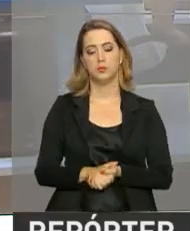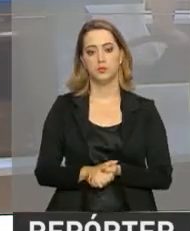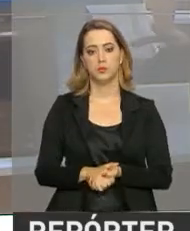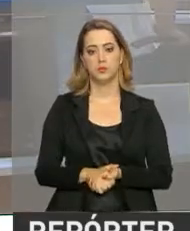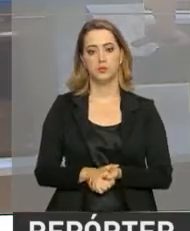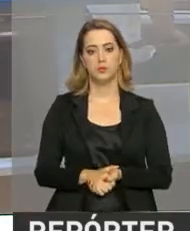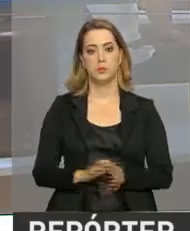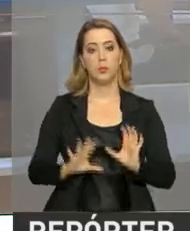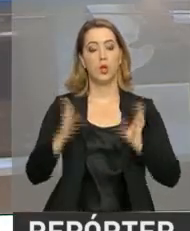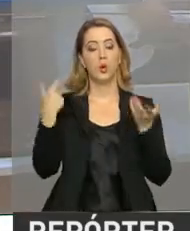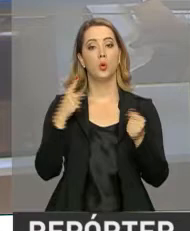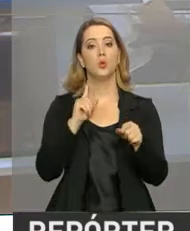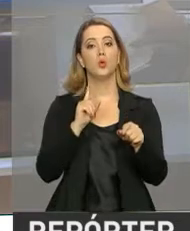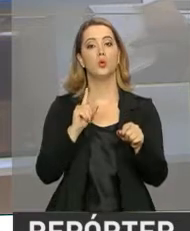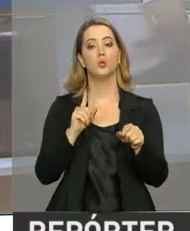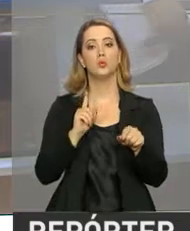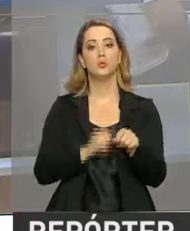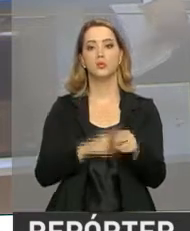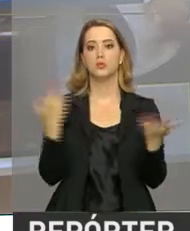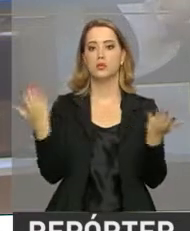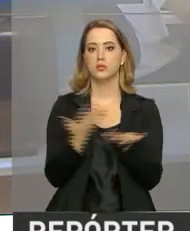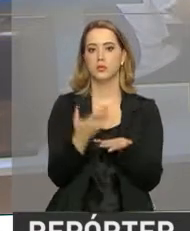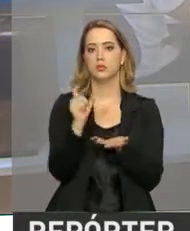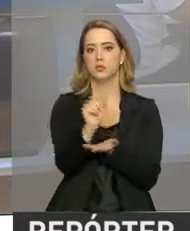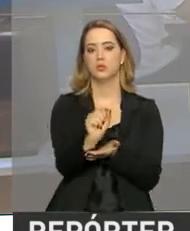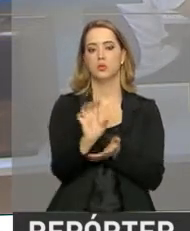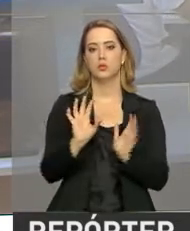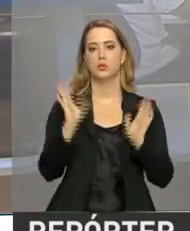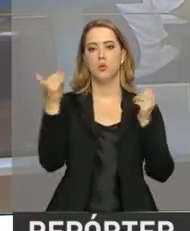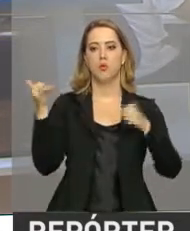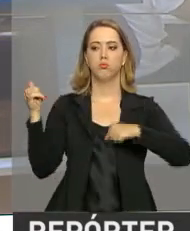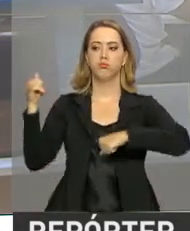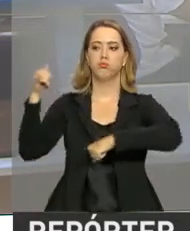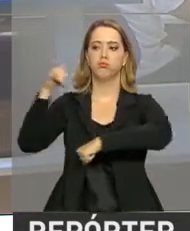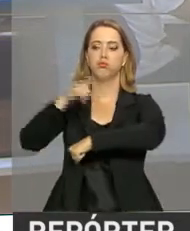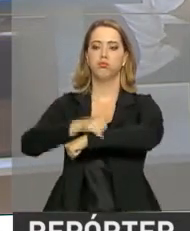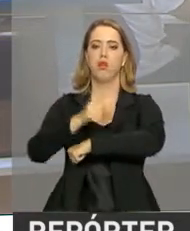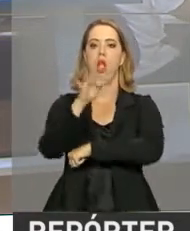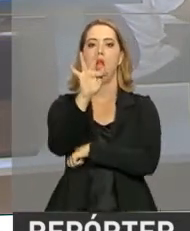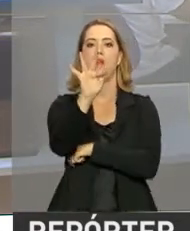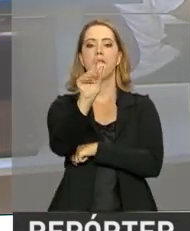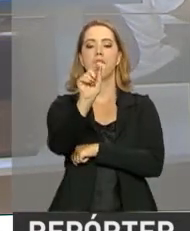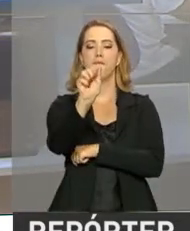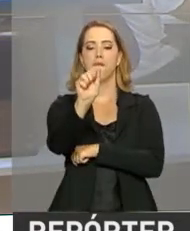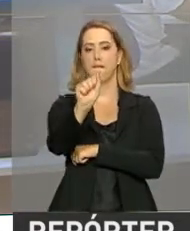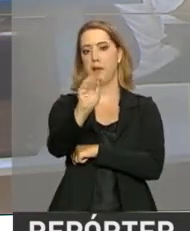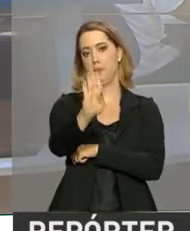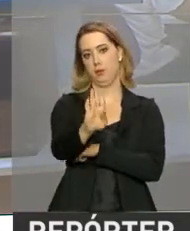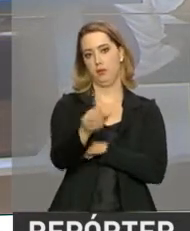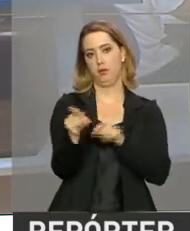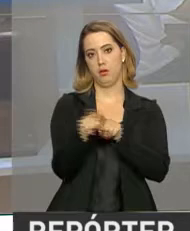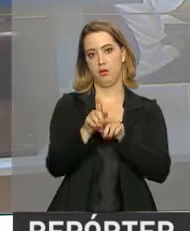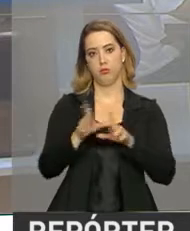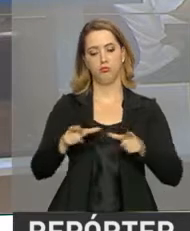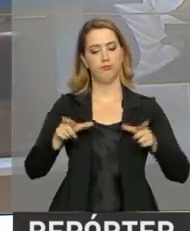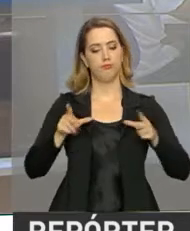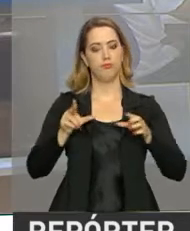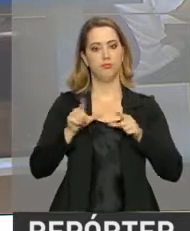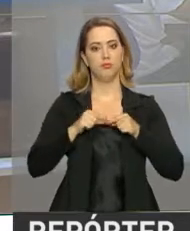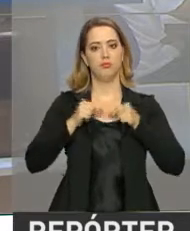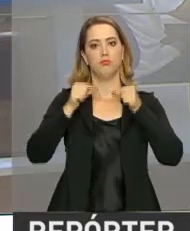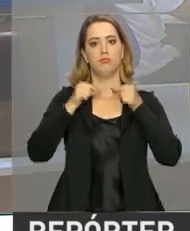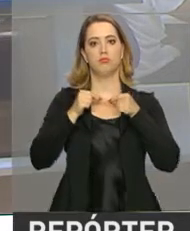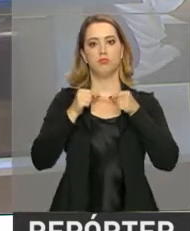e durante evento hoje no comando da força aérea em brasília o ministro da fazenda henrique meirelles recebeu a ordem do mérito aeronáutico